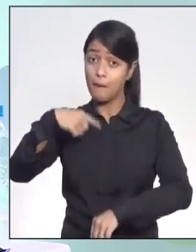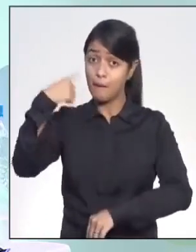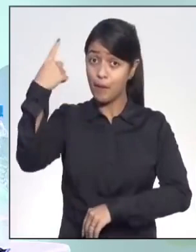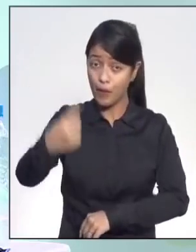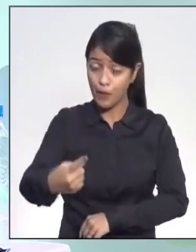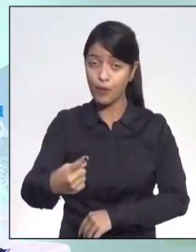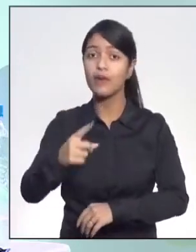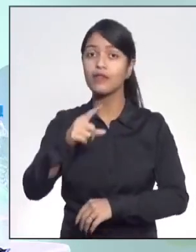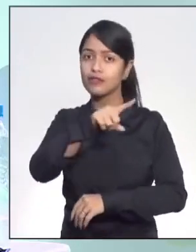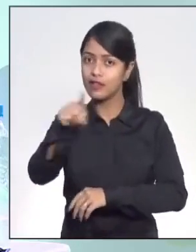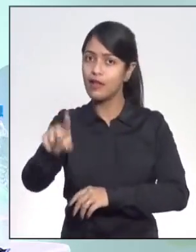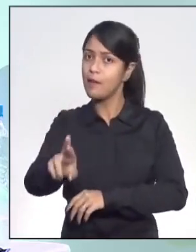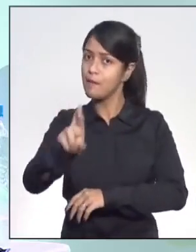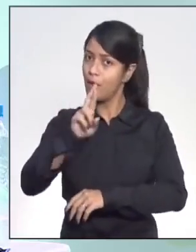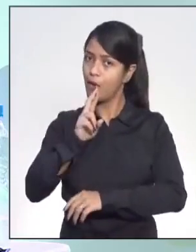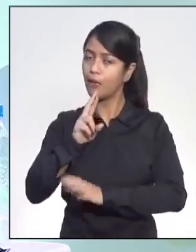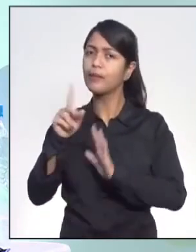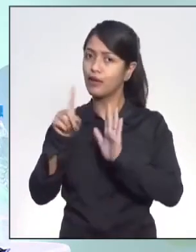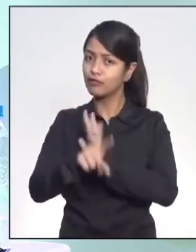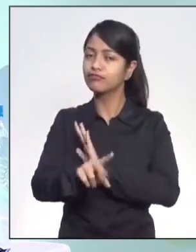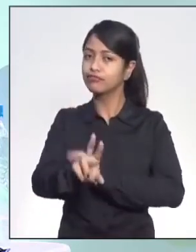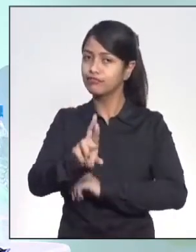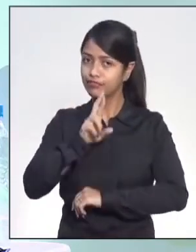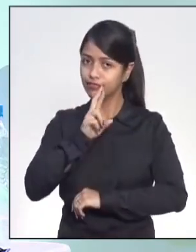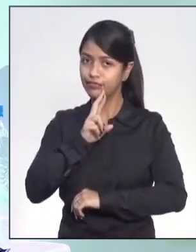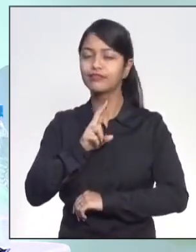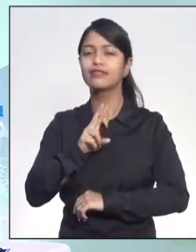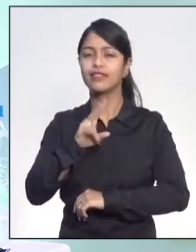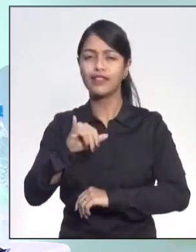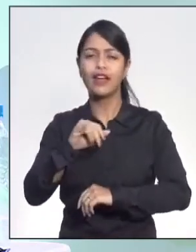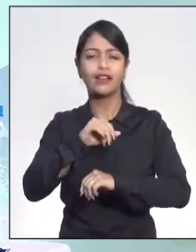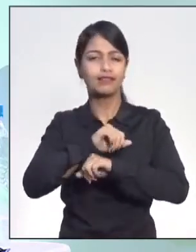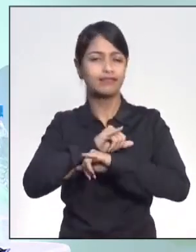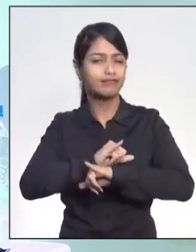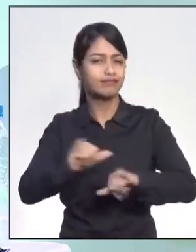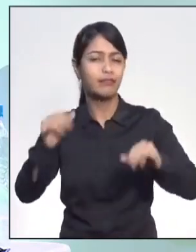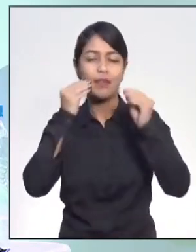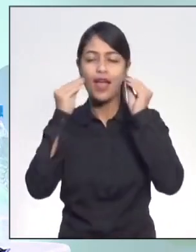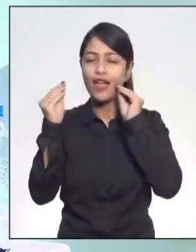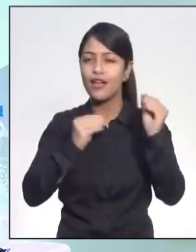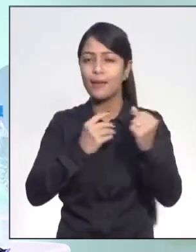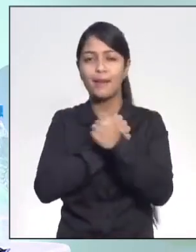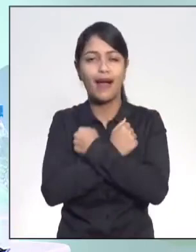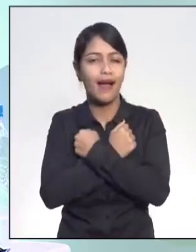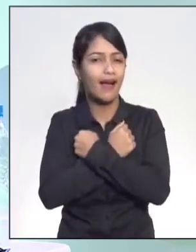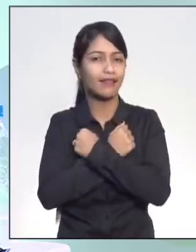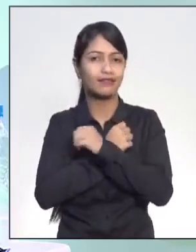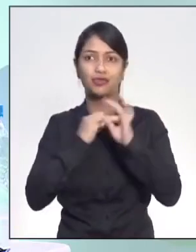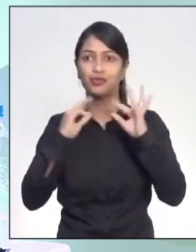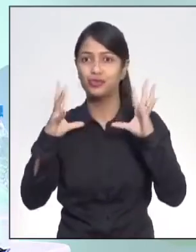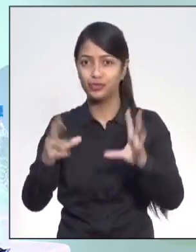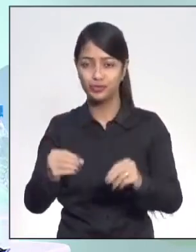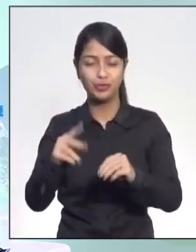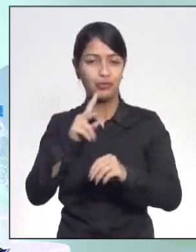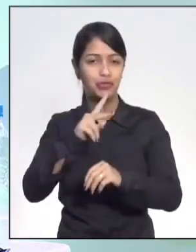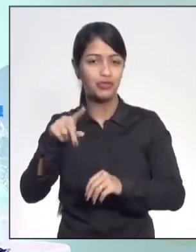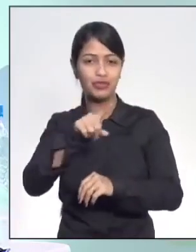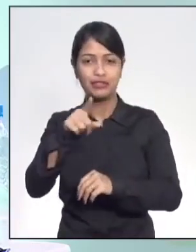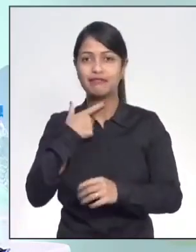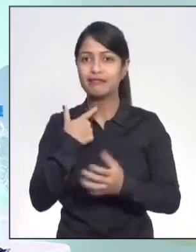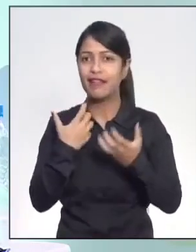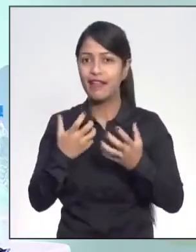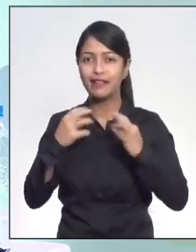gente vai ler aqui para vocês as respostas. Vamos dar mandar beijo, abraço aí para todo mundo que vocês quiserem, até para os professores de vocês,